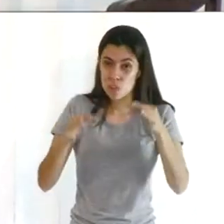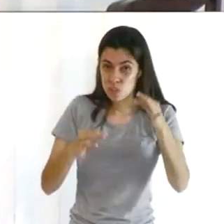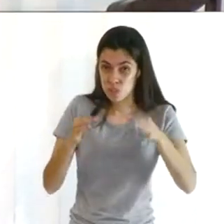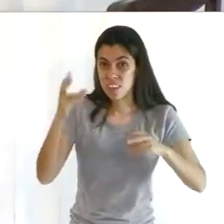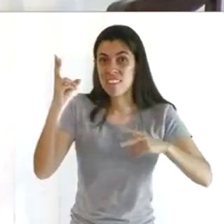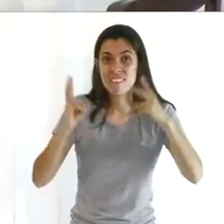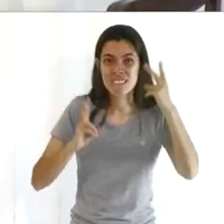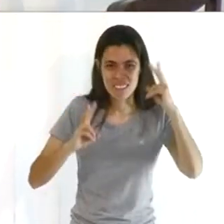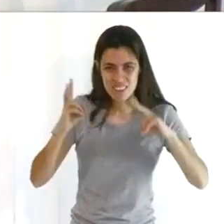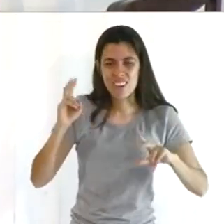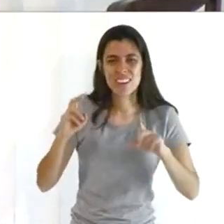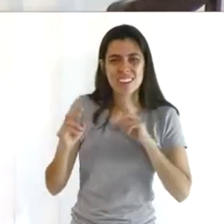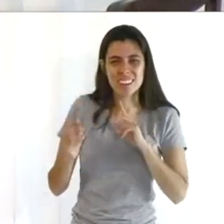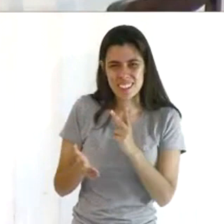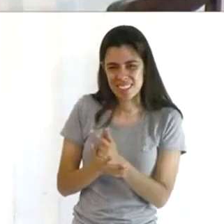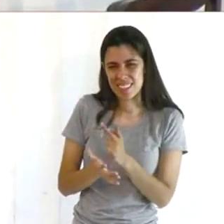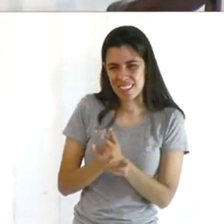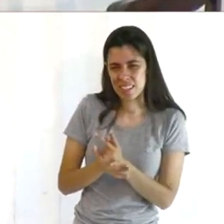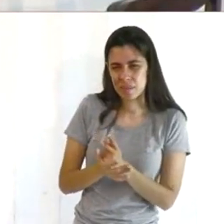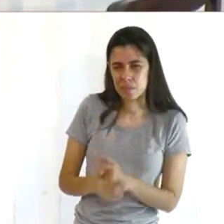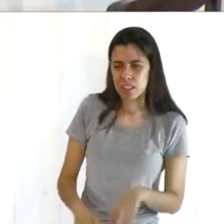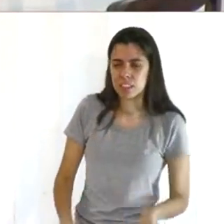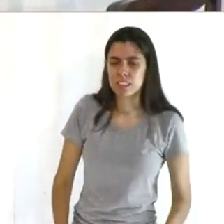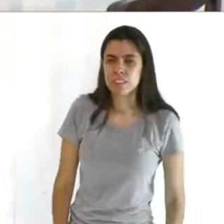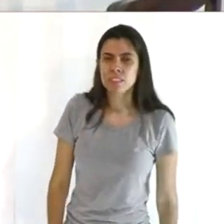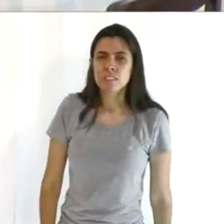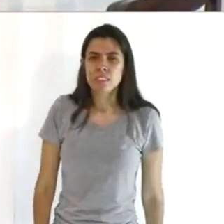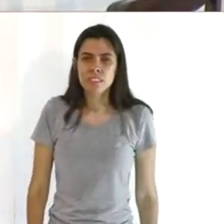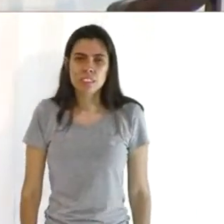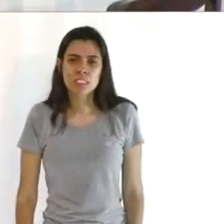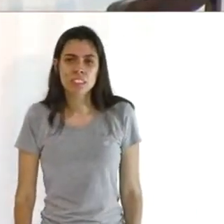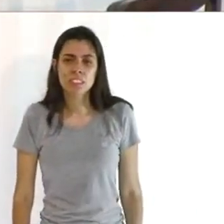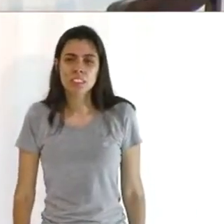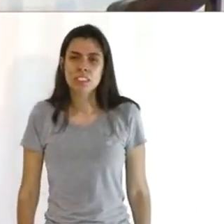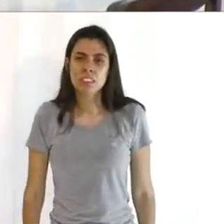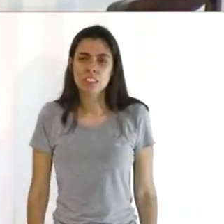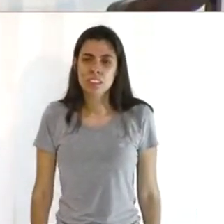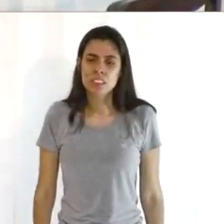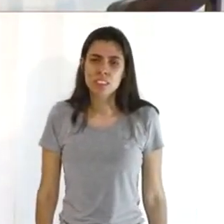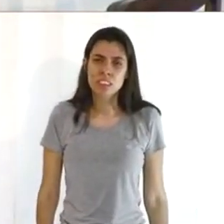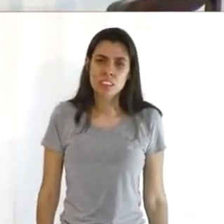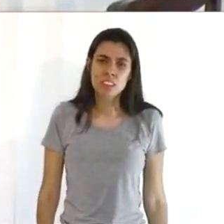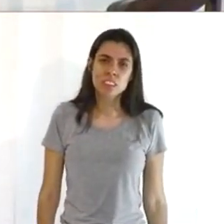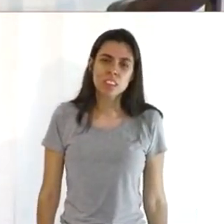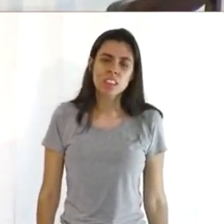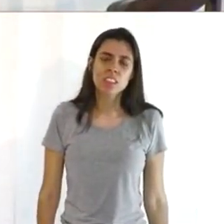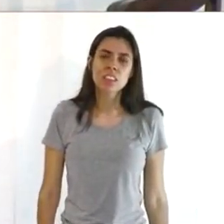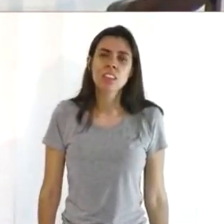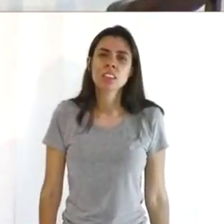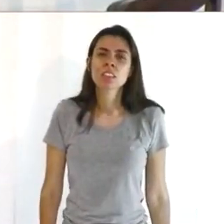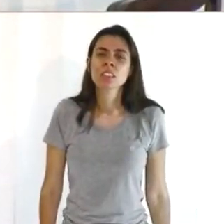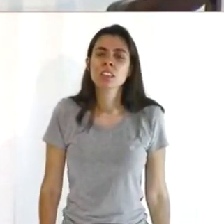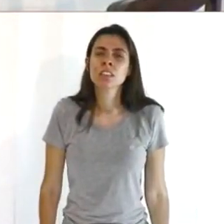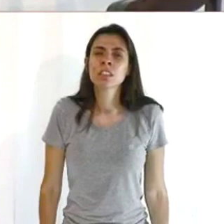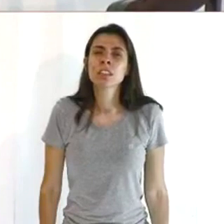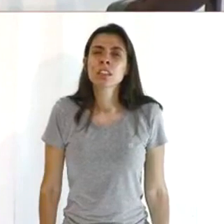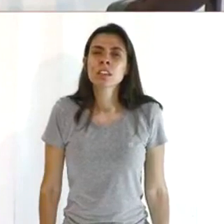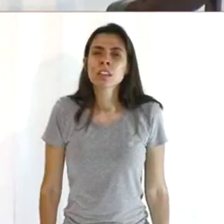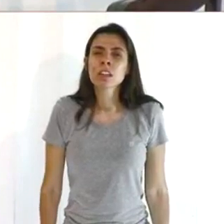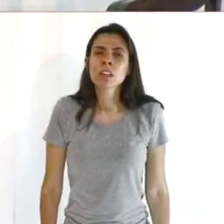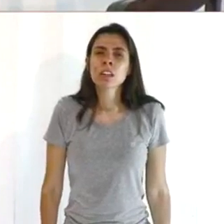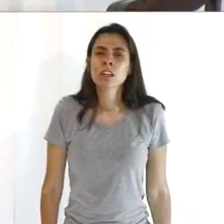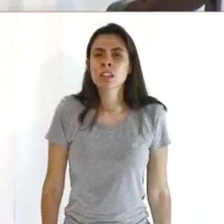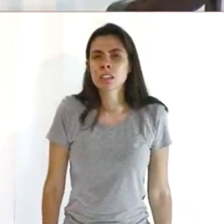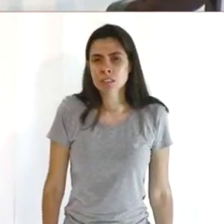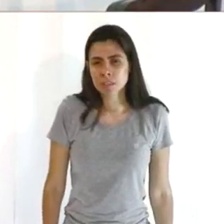ao Senhor, e ele então fala para que os seus inimigos não prevaleçam contra ele, e nem os seus inimigos regozijem-se contra